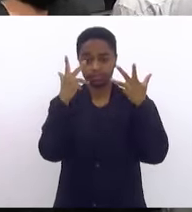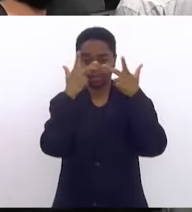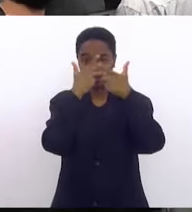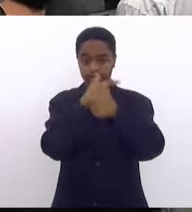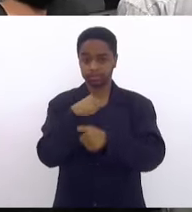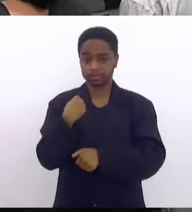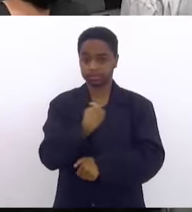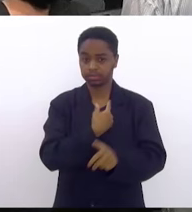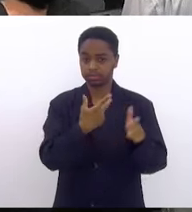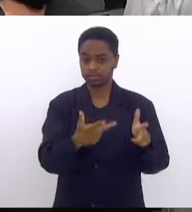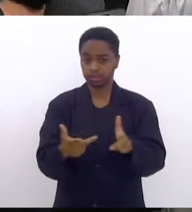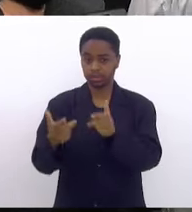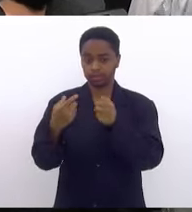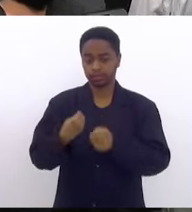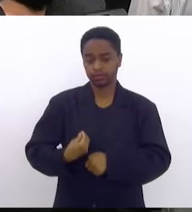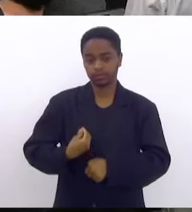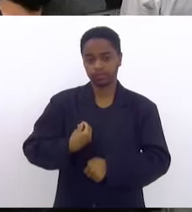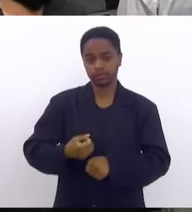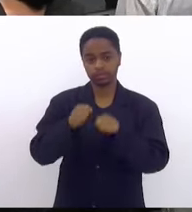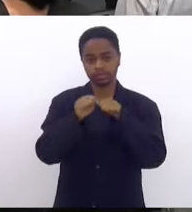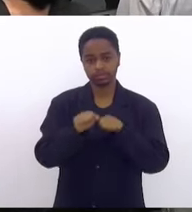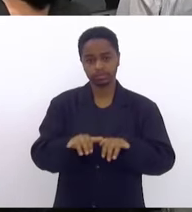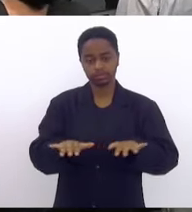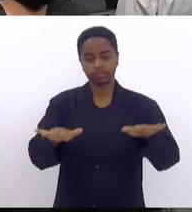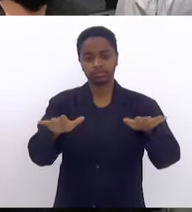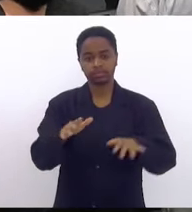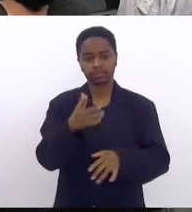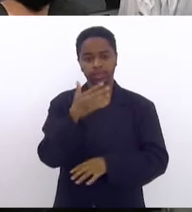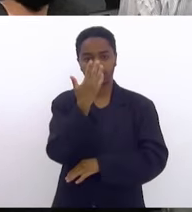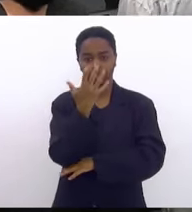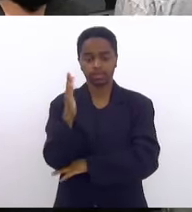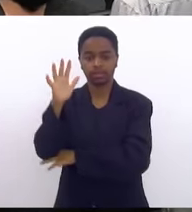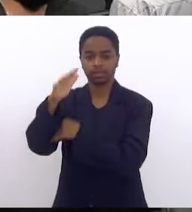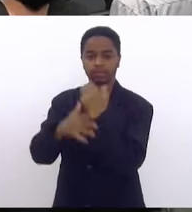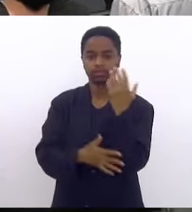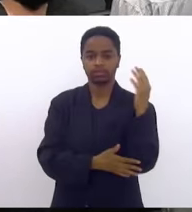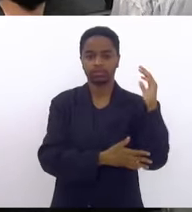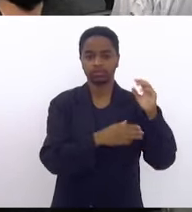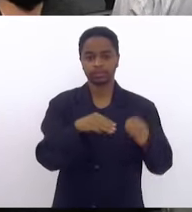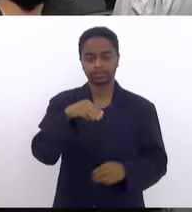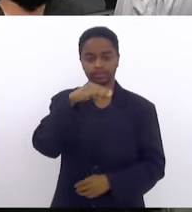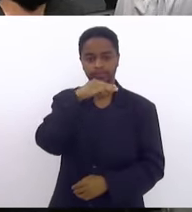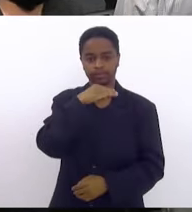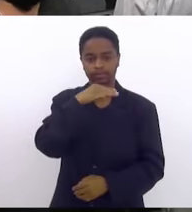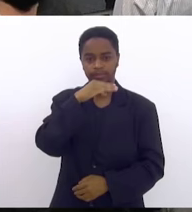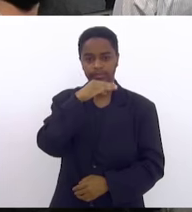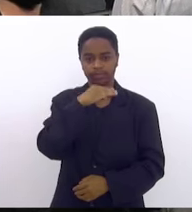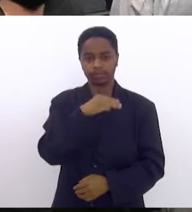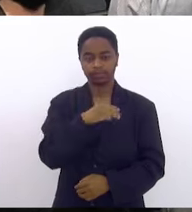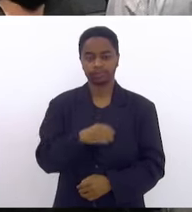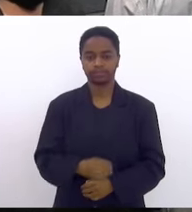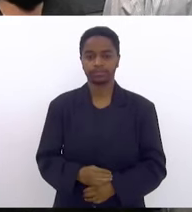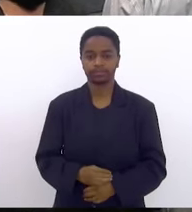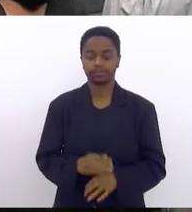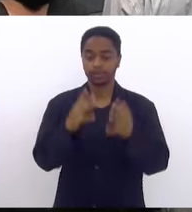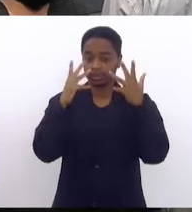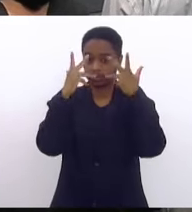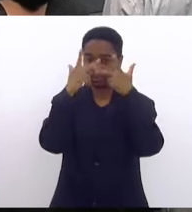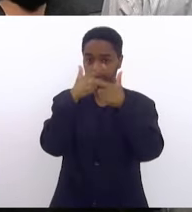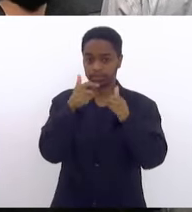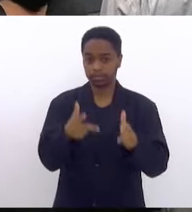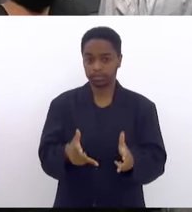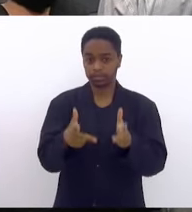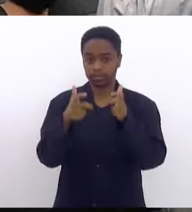te deu a vida, a natureza, Mangaratiba. Quanta beleza